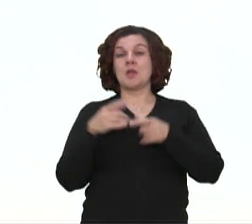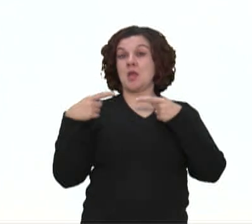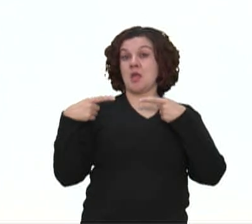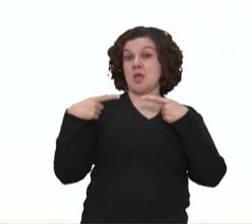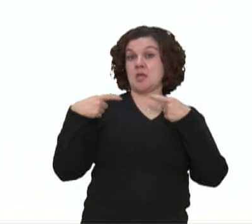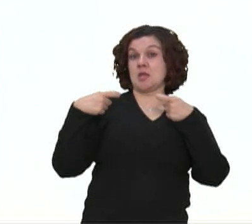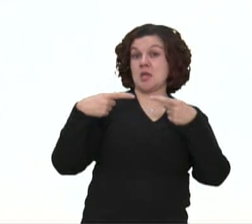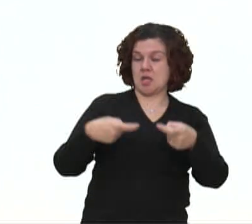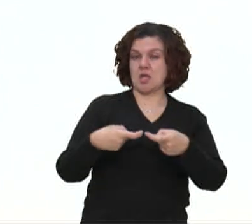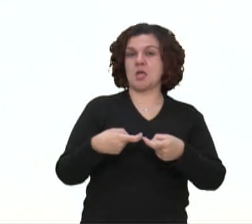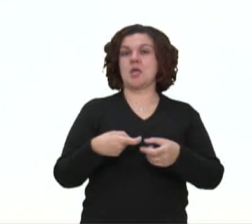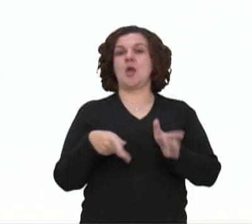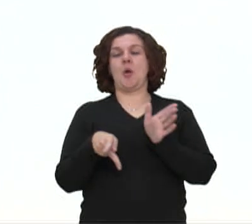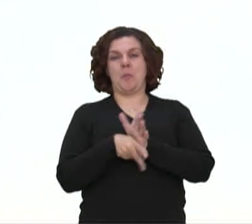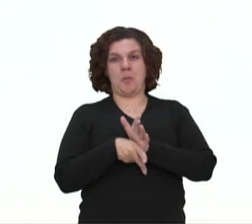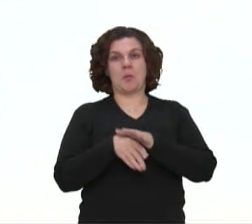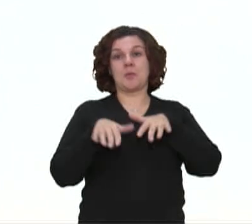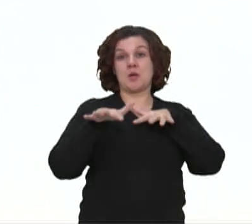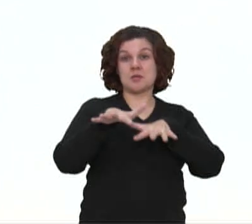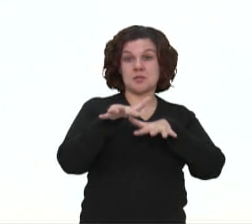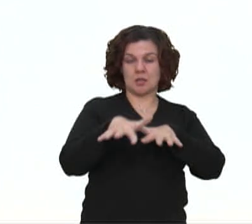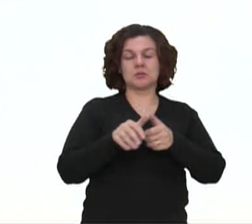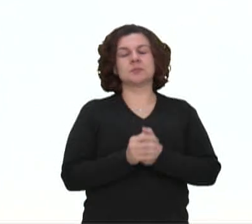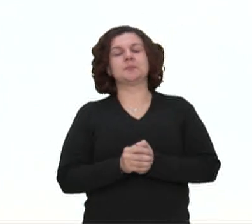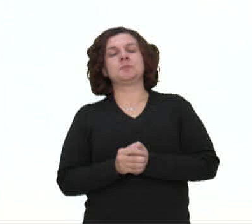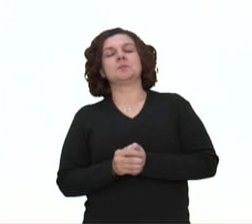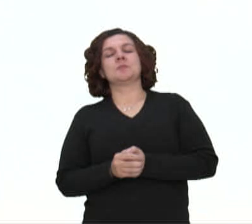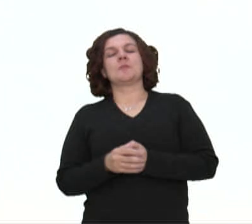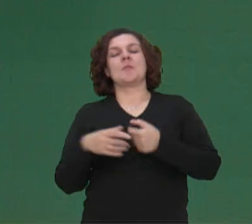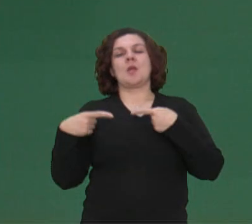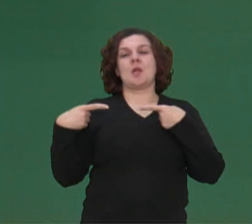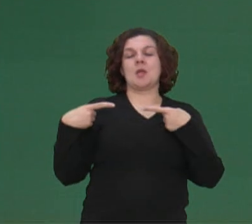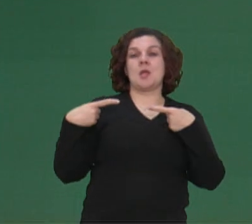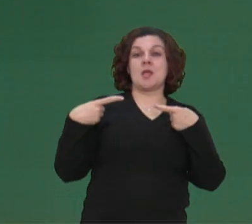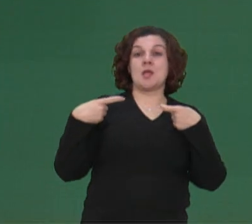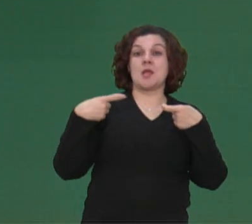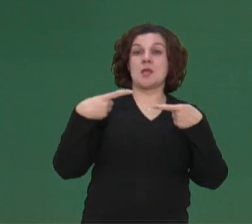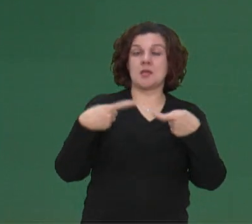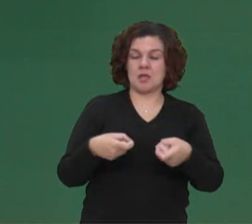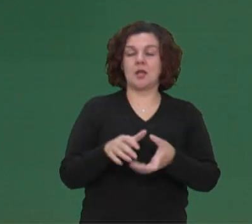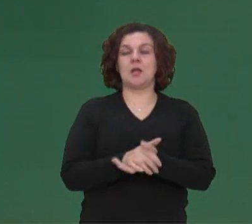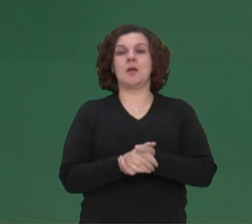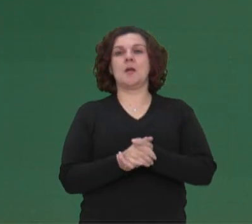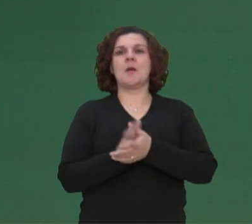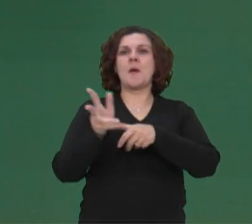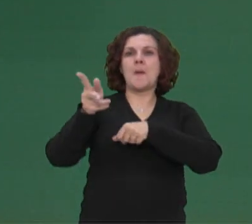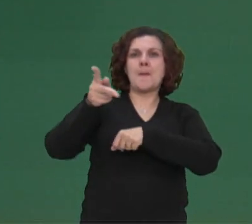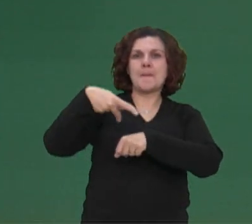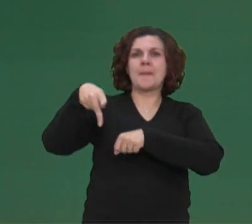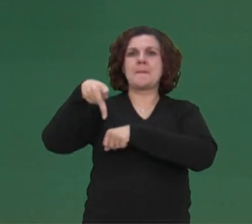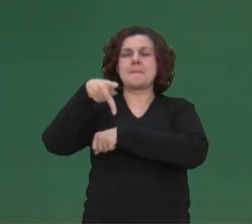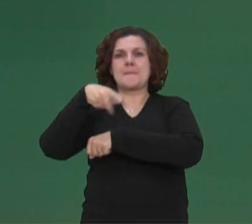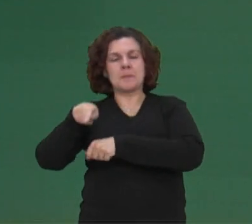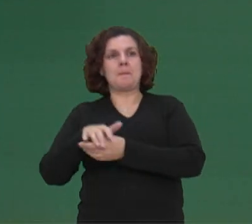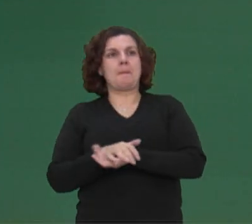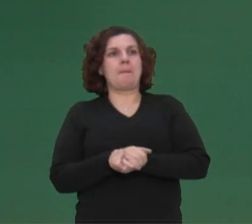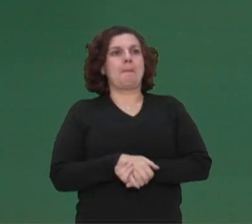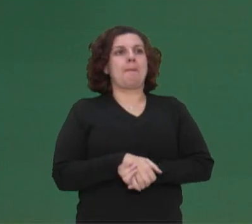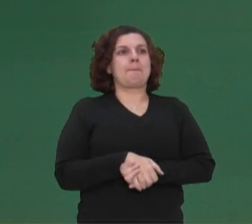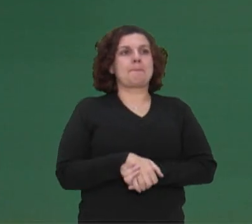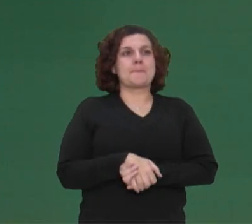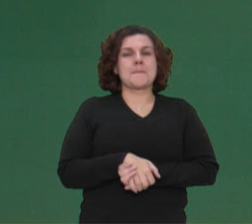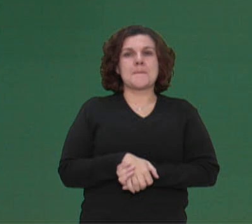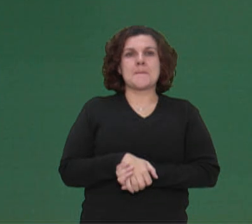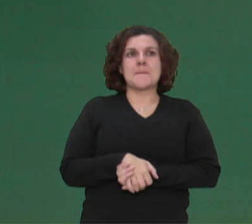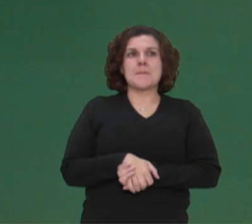civis, você tem guerras entre nações. Se você for ver aí bem direitinho, né, você tem